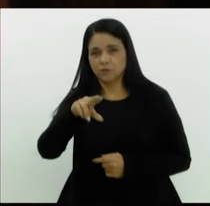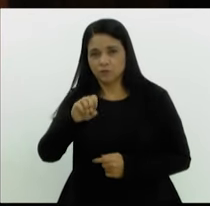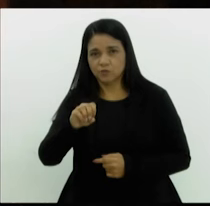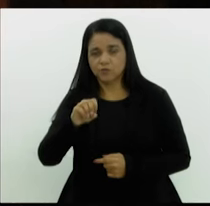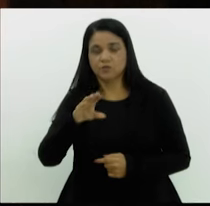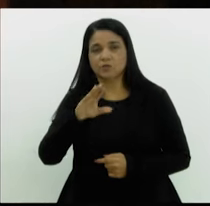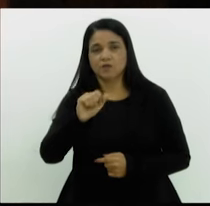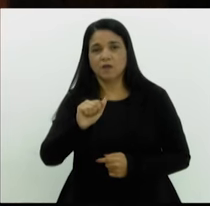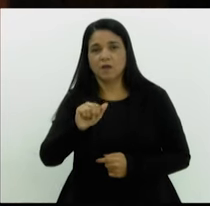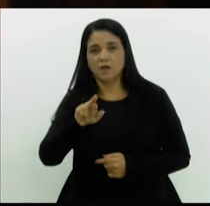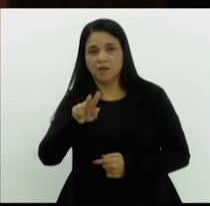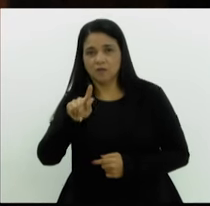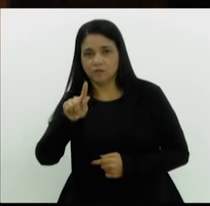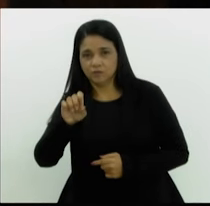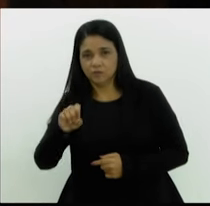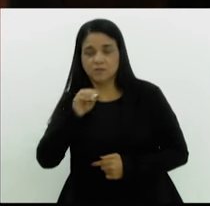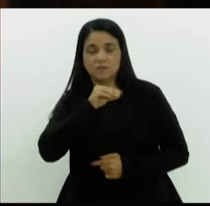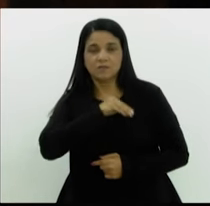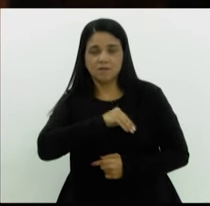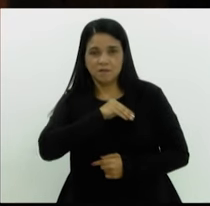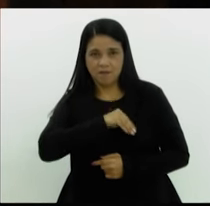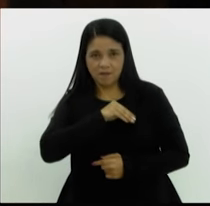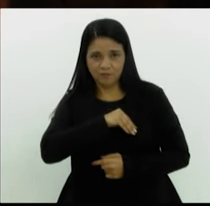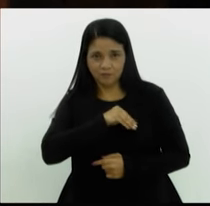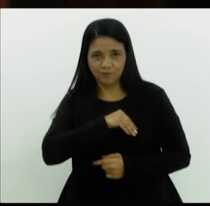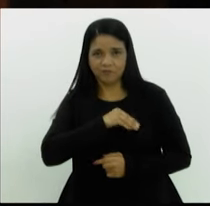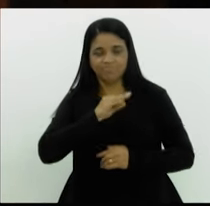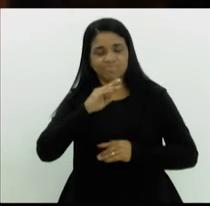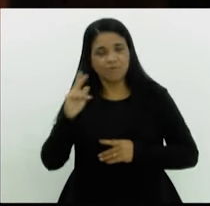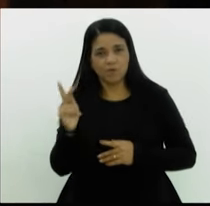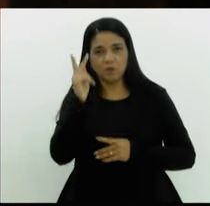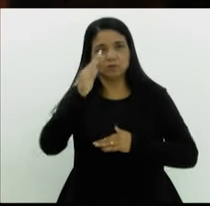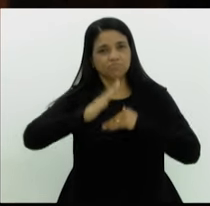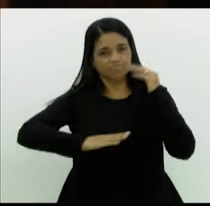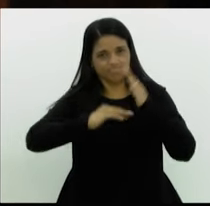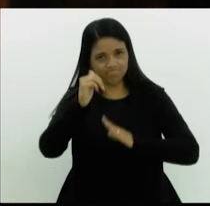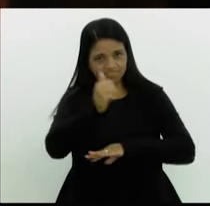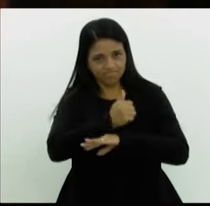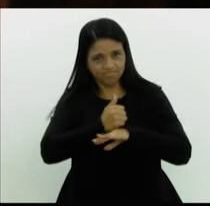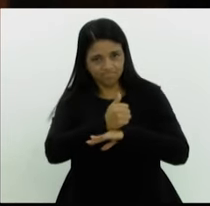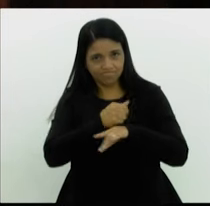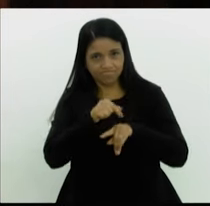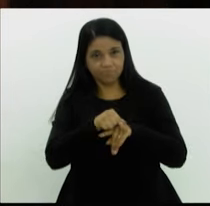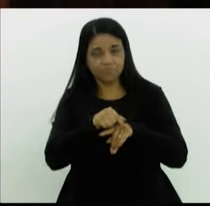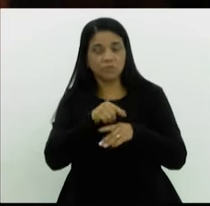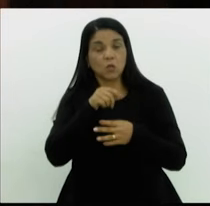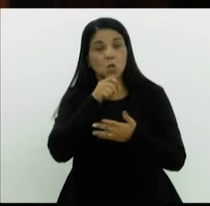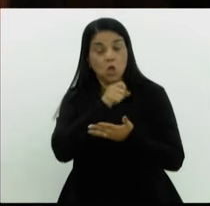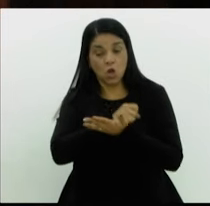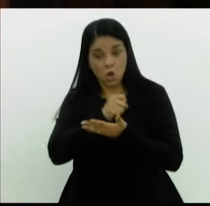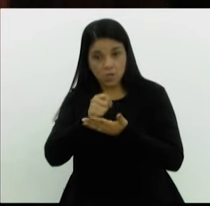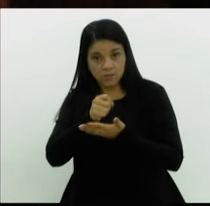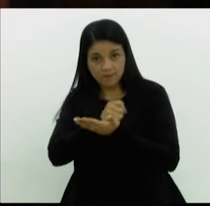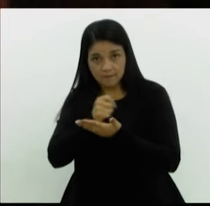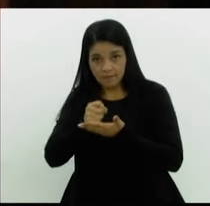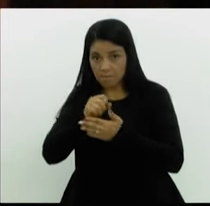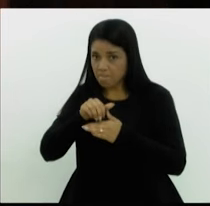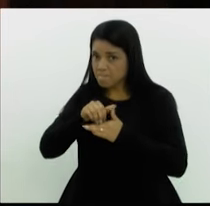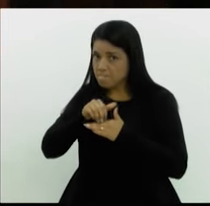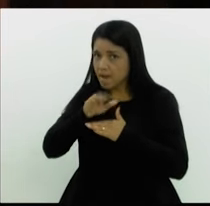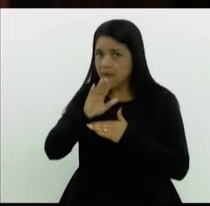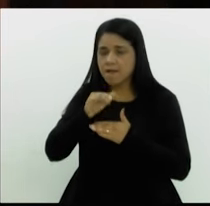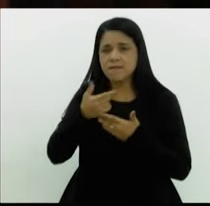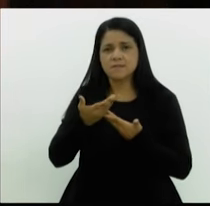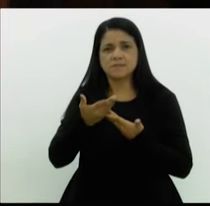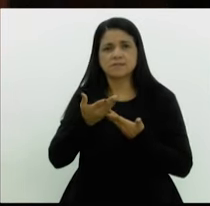valorização profissional. Digo isso porque quanto mais contratado nós tivermos, quanto